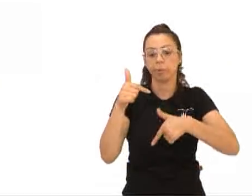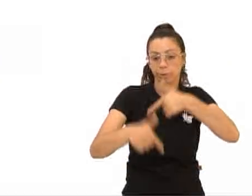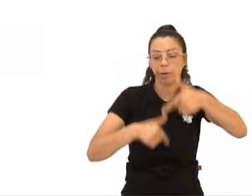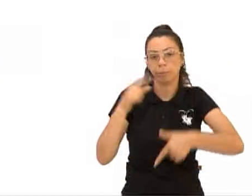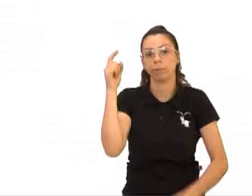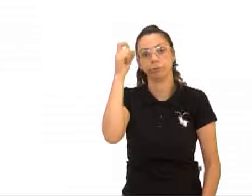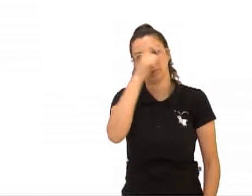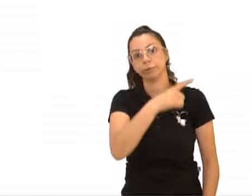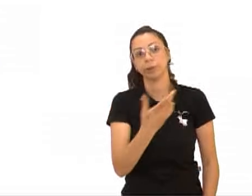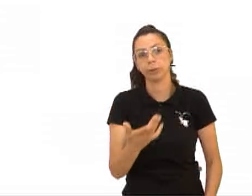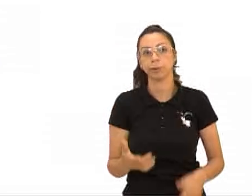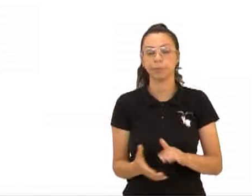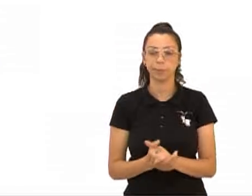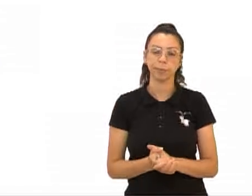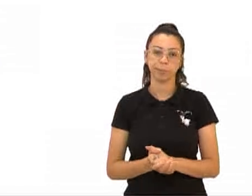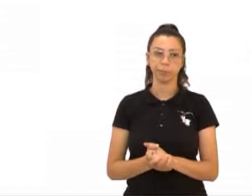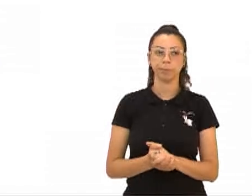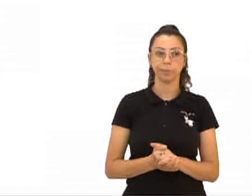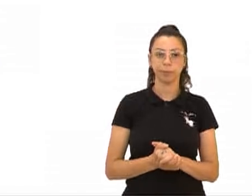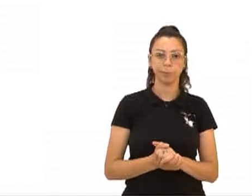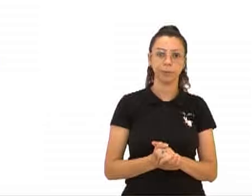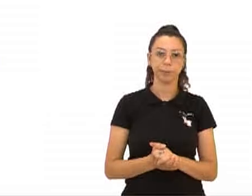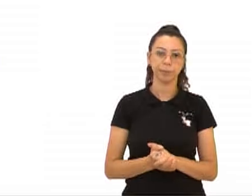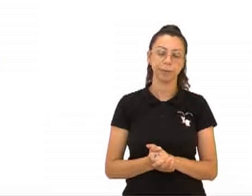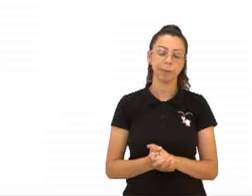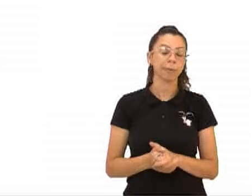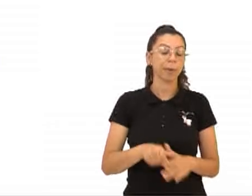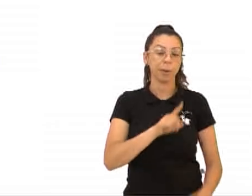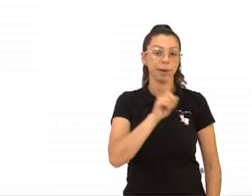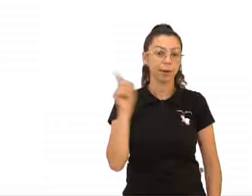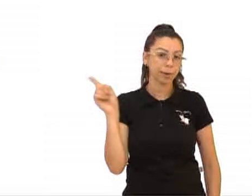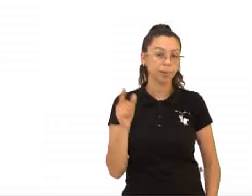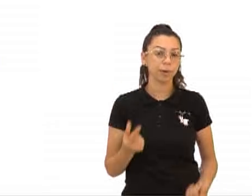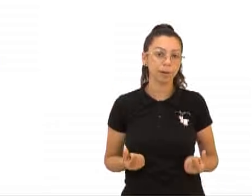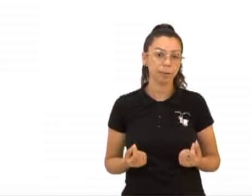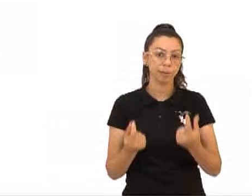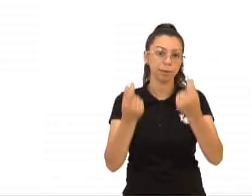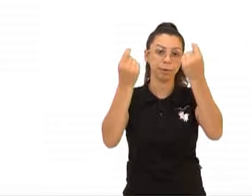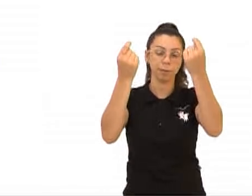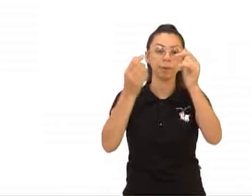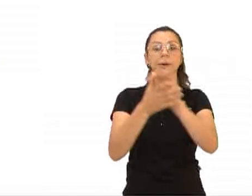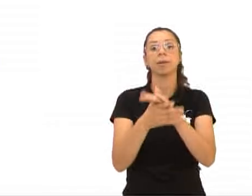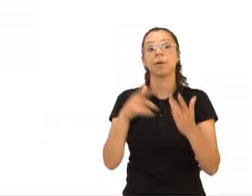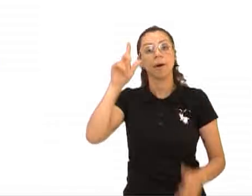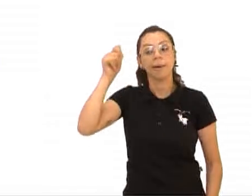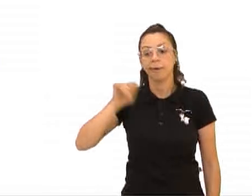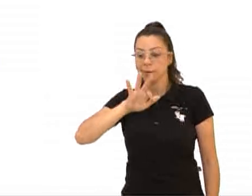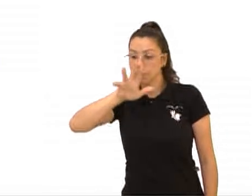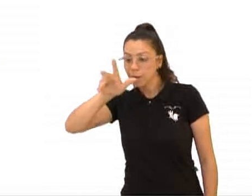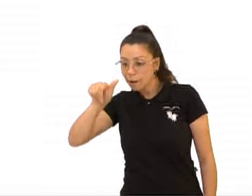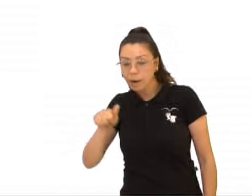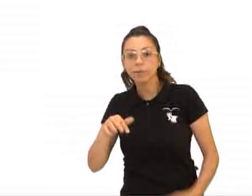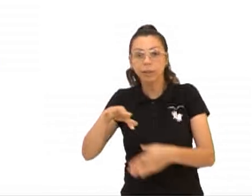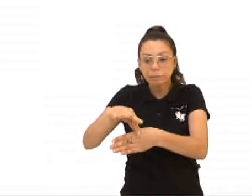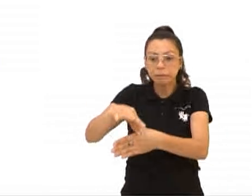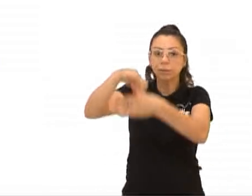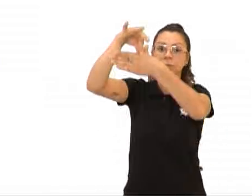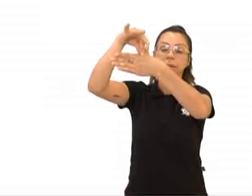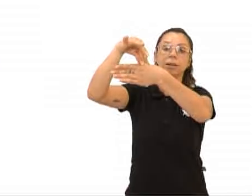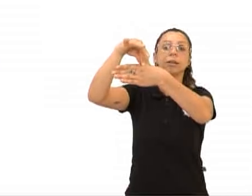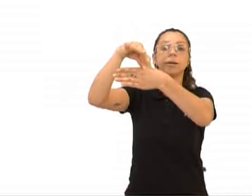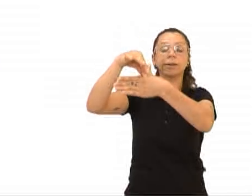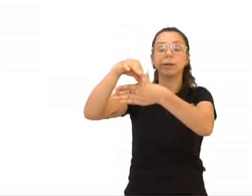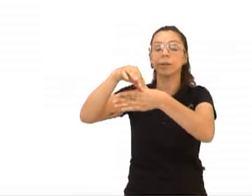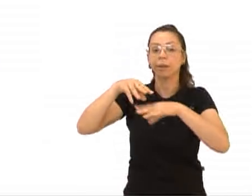Olha lá, aqui a gente chega naquela questão da riqueza. A África é líder no ranking de uma infinidade